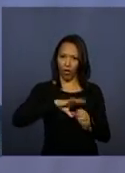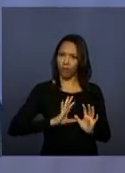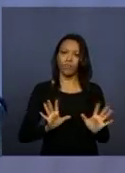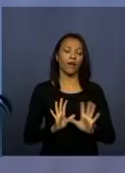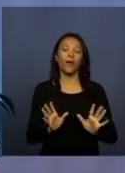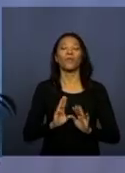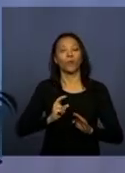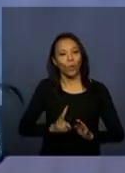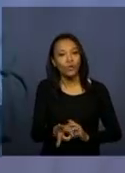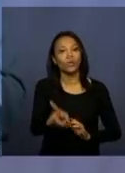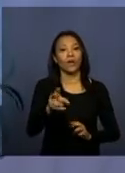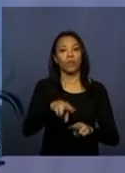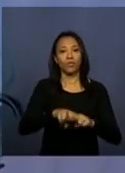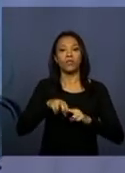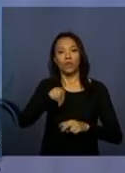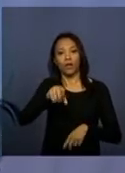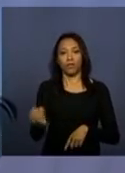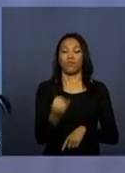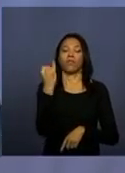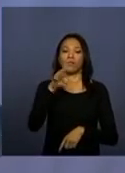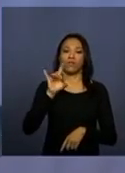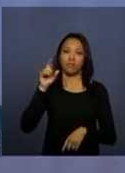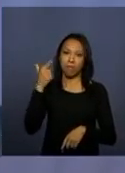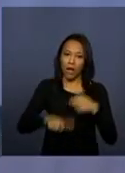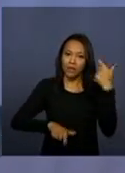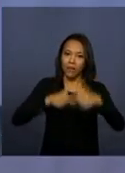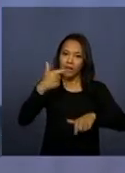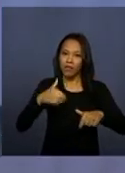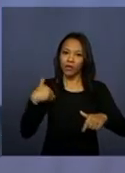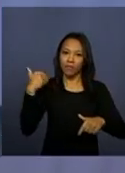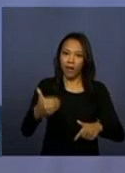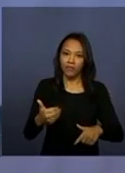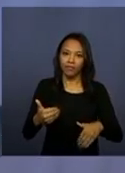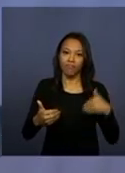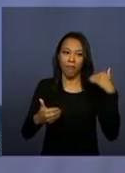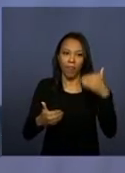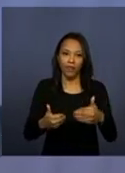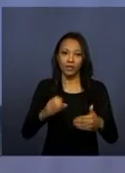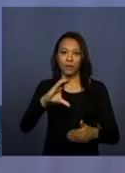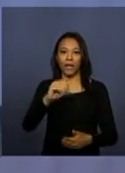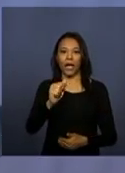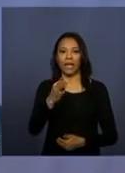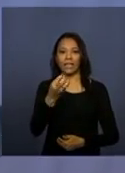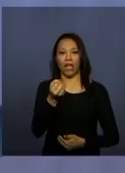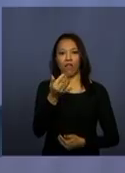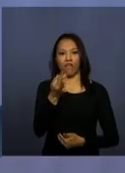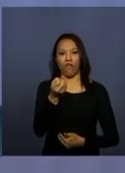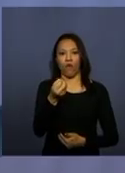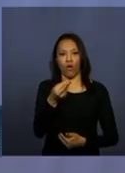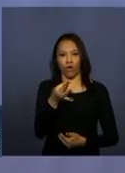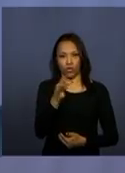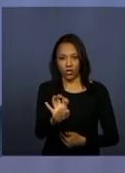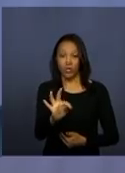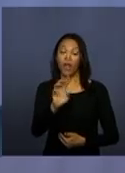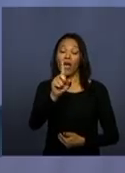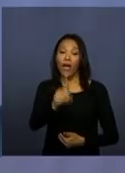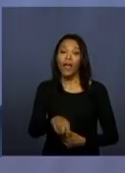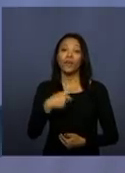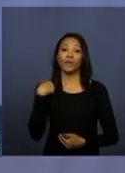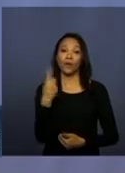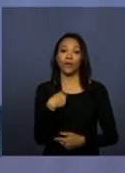tão importante cada vez mais a gente dar um passo no Cataforte, porque ele é nosso braço,